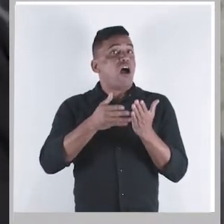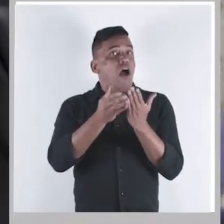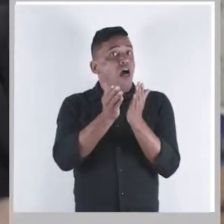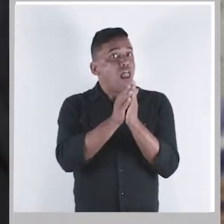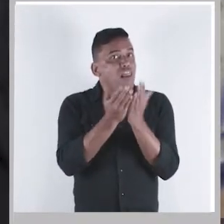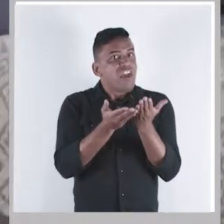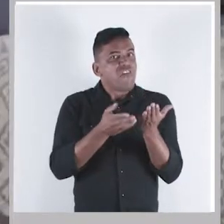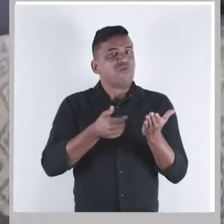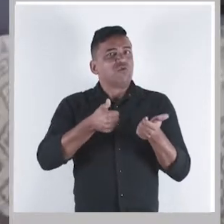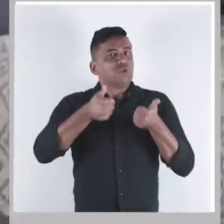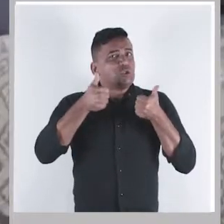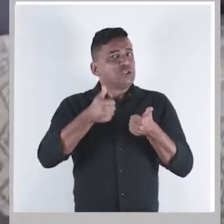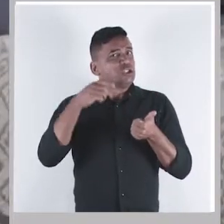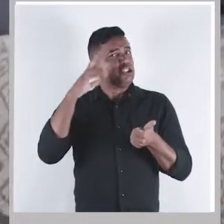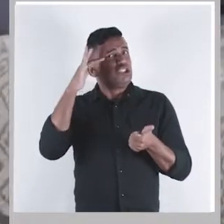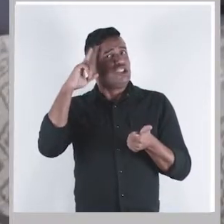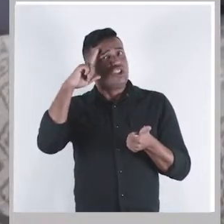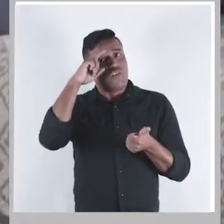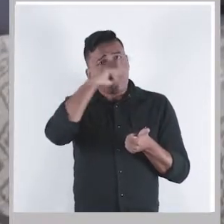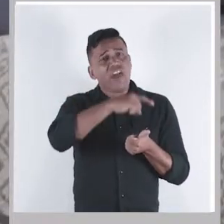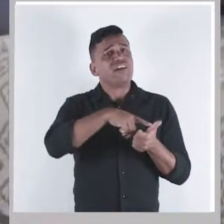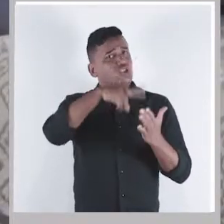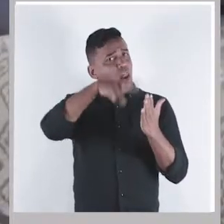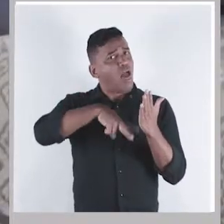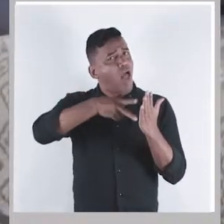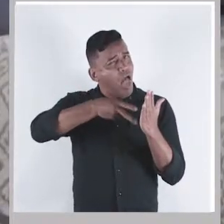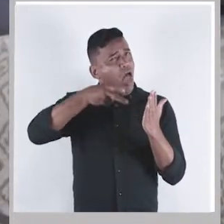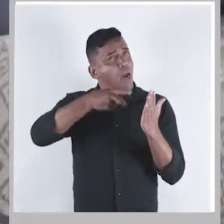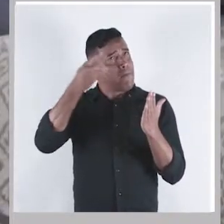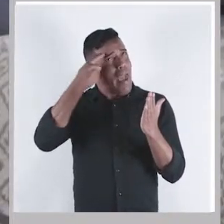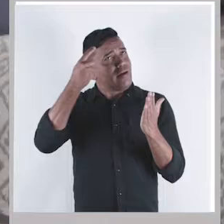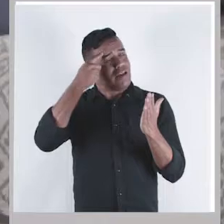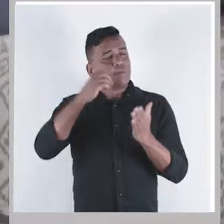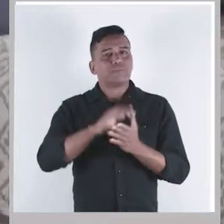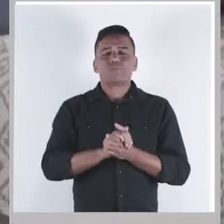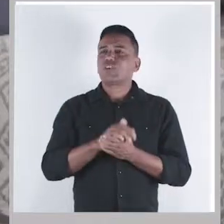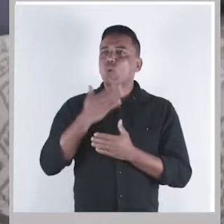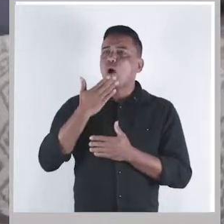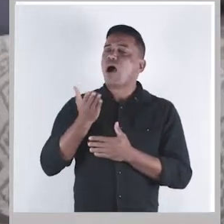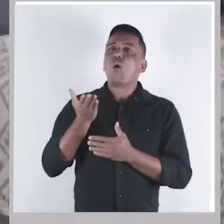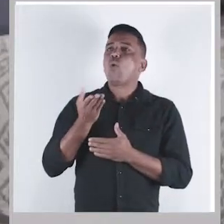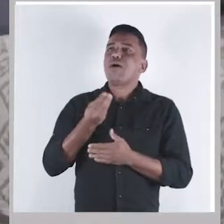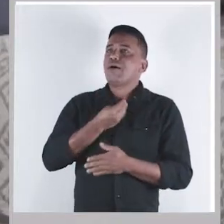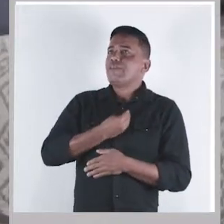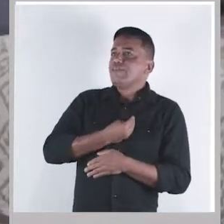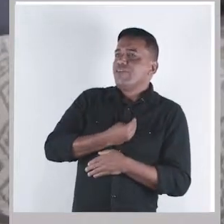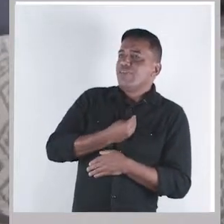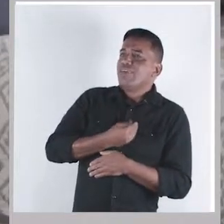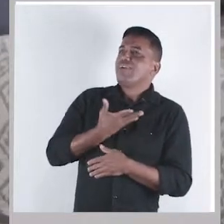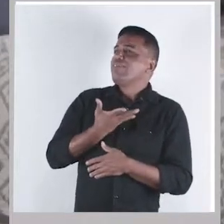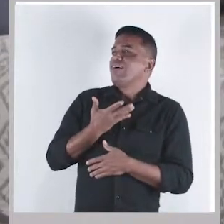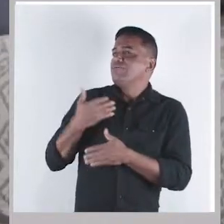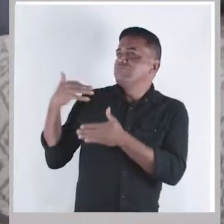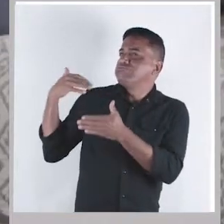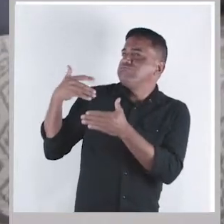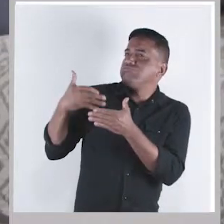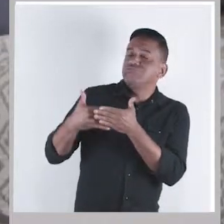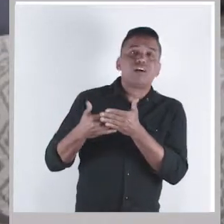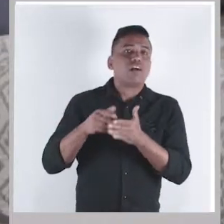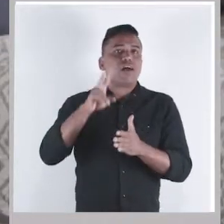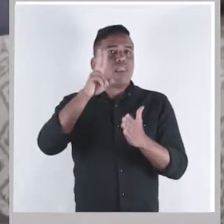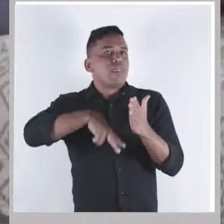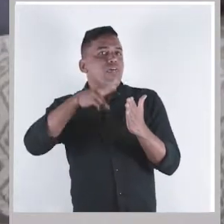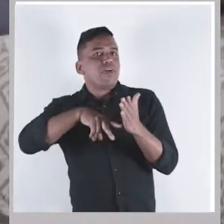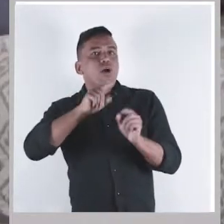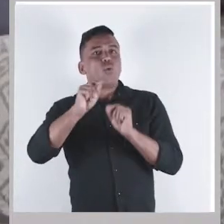saber dessas personagens que são parecidas comigo, né? Sim. Que viveram as mesmas angústias, que são as minhas